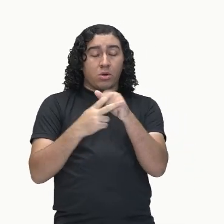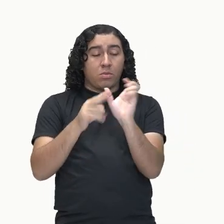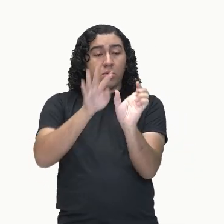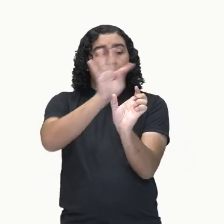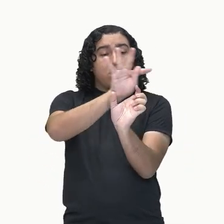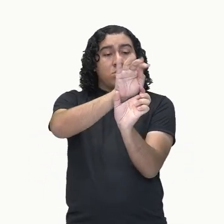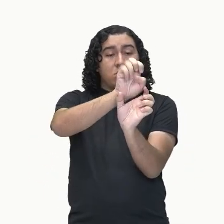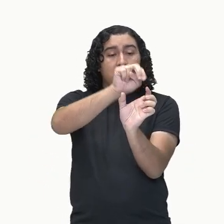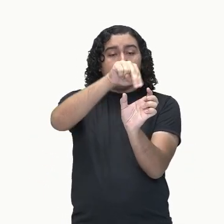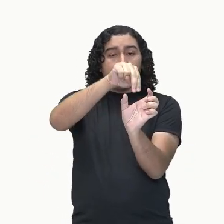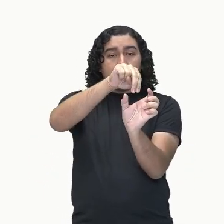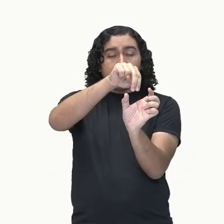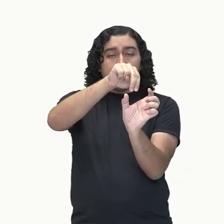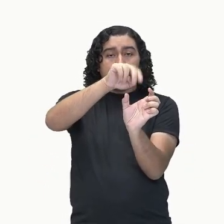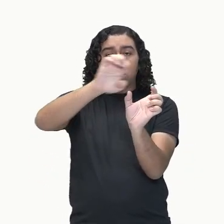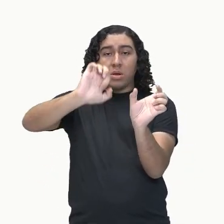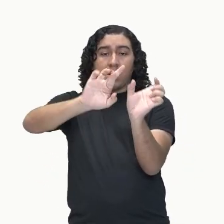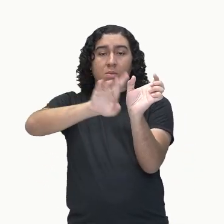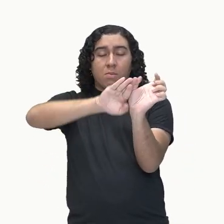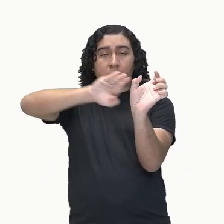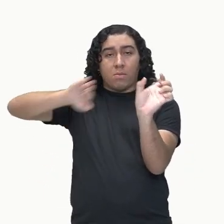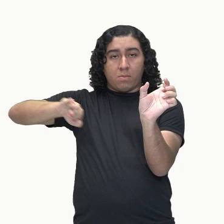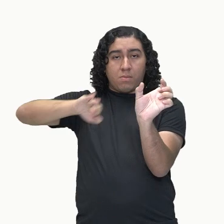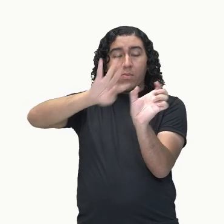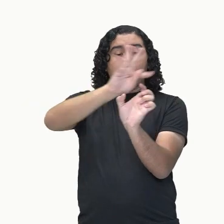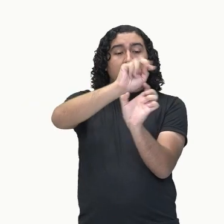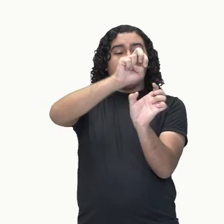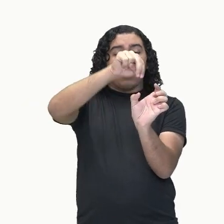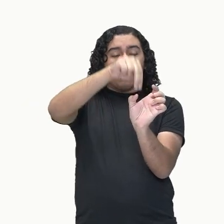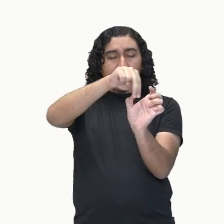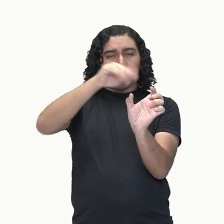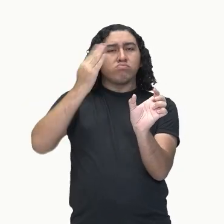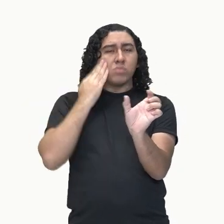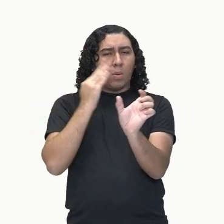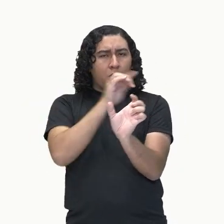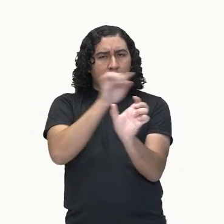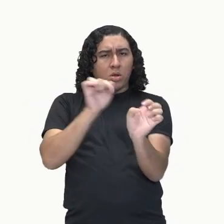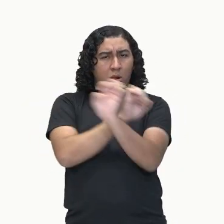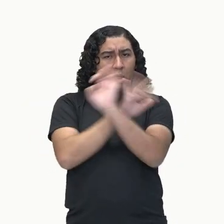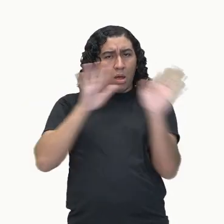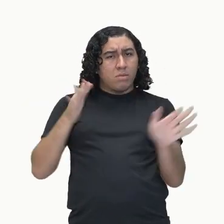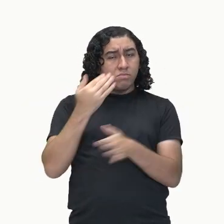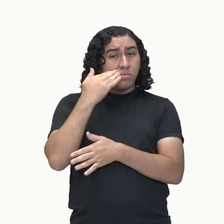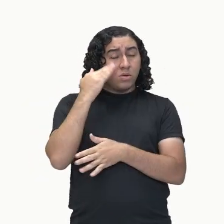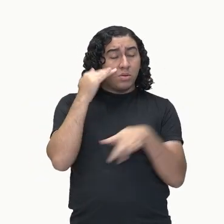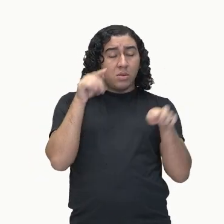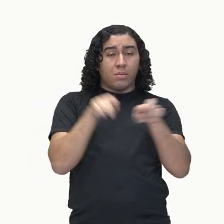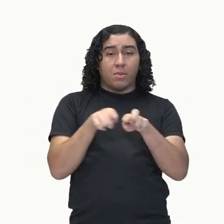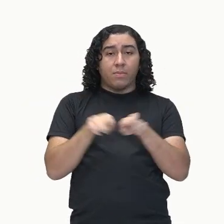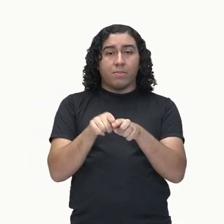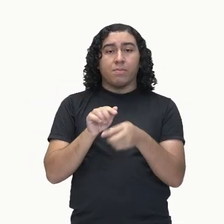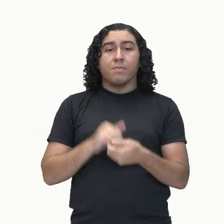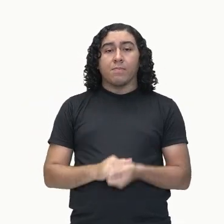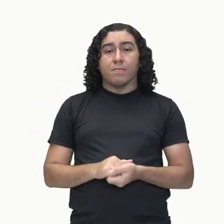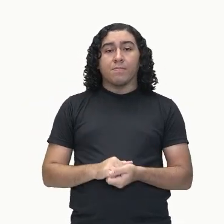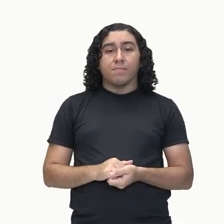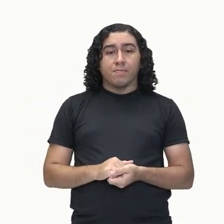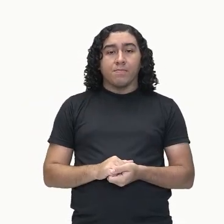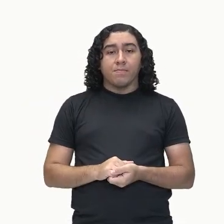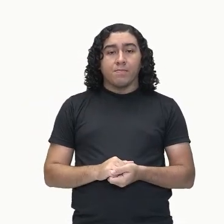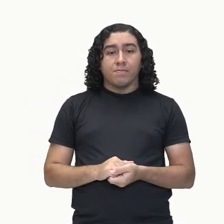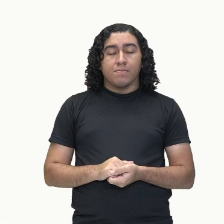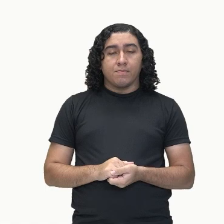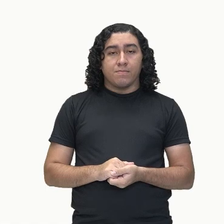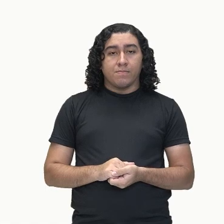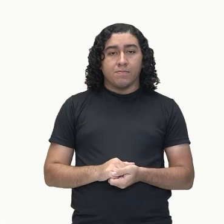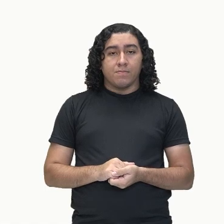quê ten Exatamente eu sei que vocês acabaram Vocês acabaram de falar a raiz do verbo assim como a